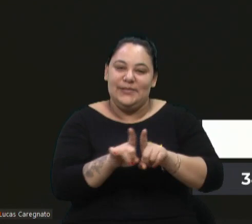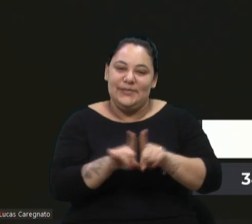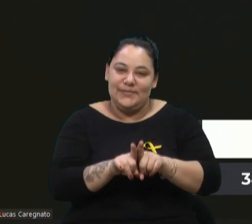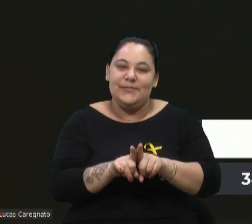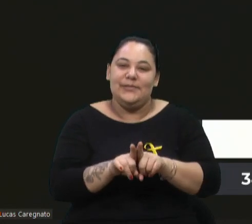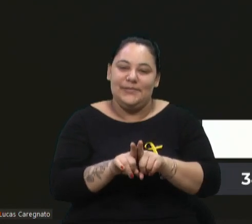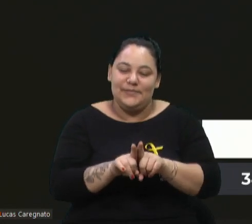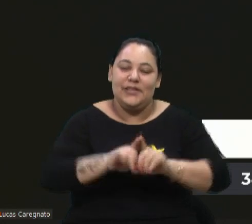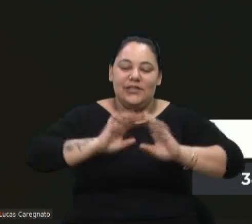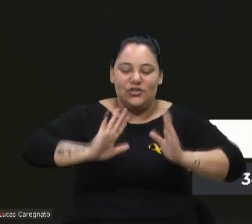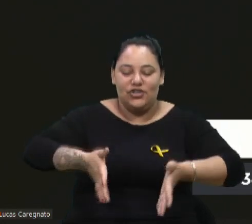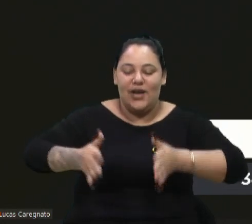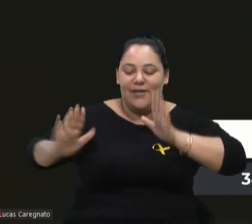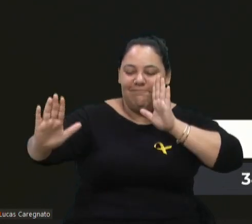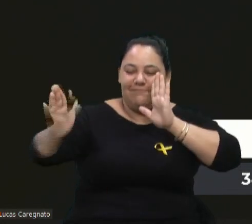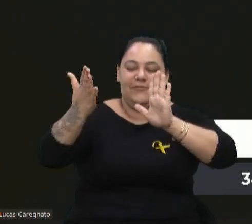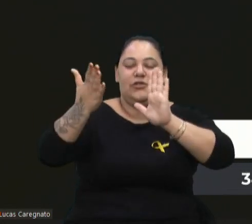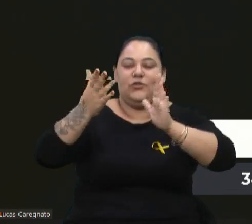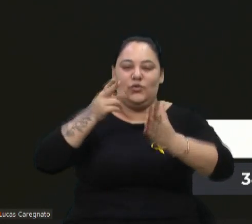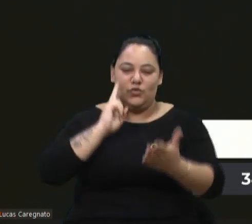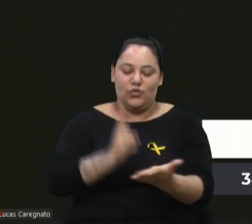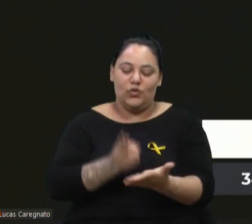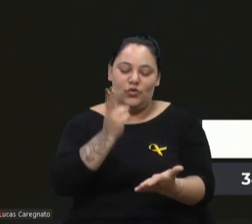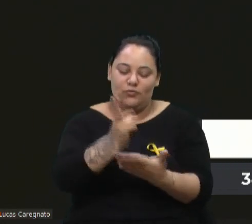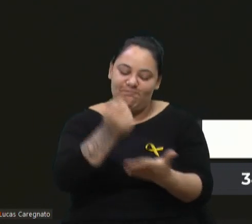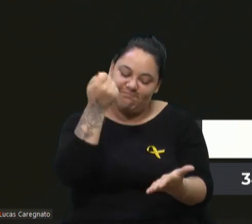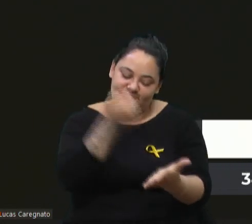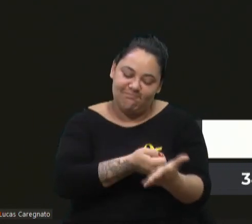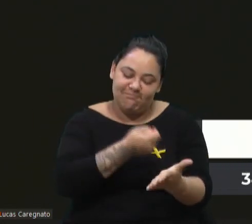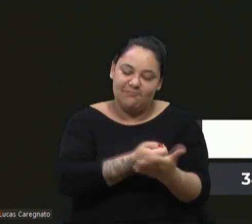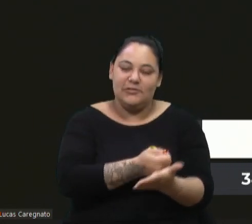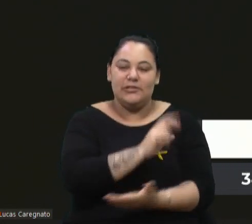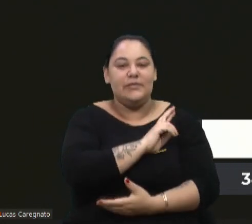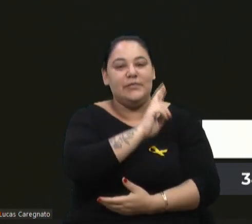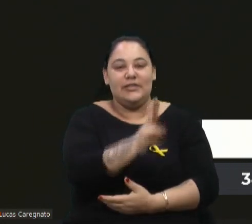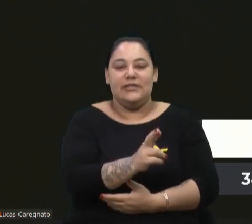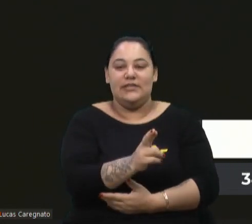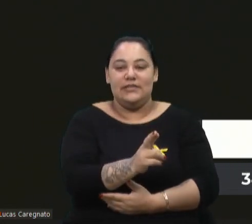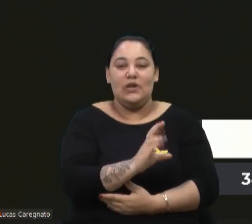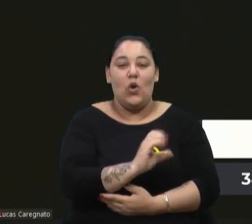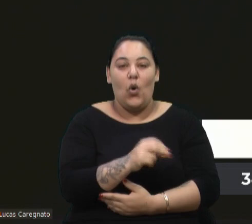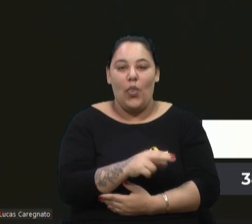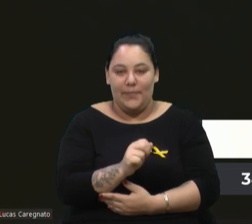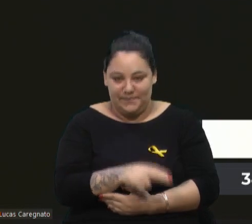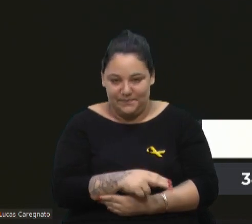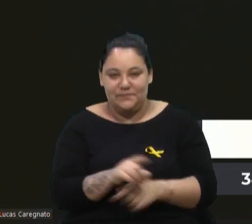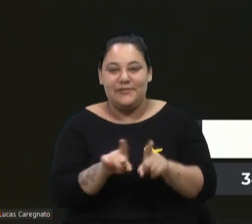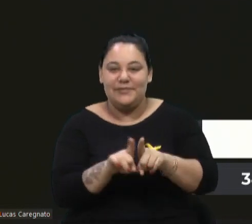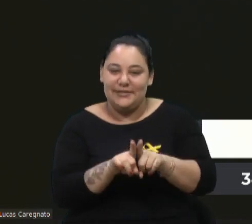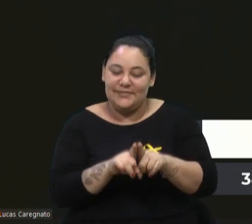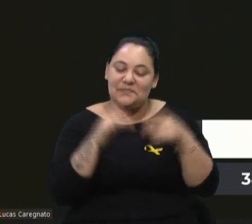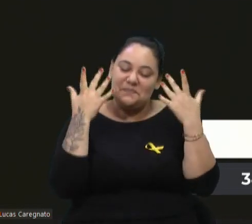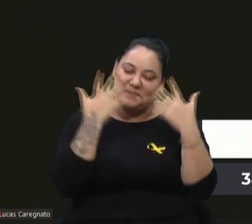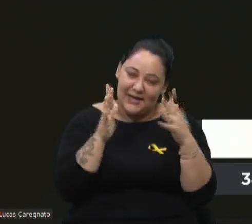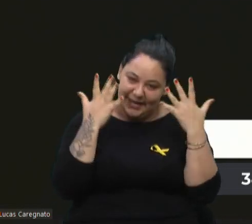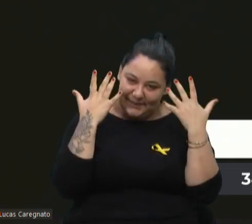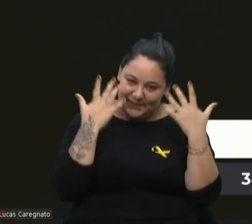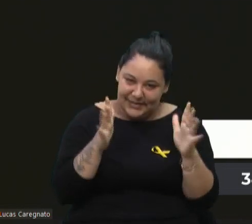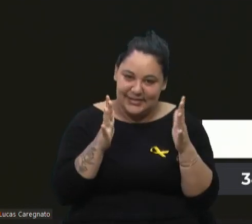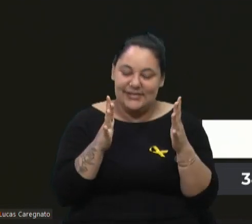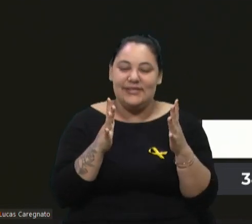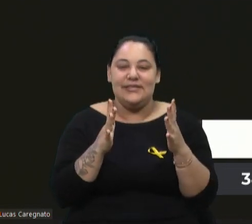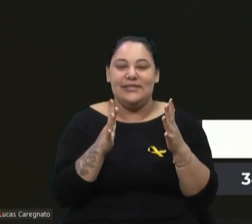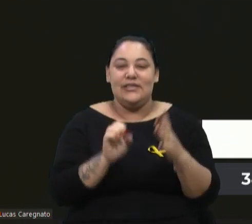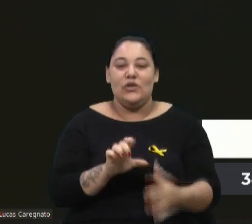que passou e segue lutando agora na representação aí no CONANDA. Então, parabéns, que